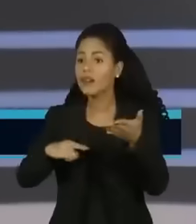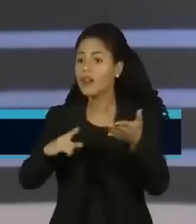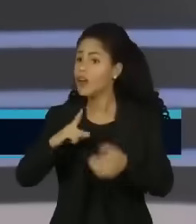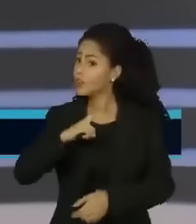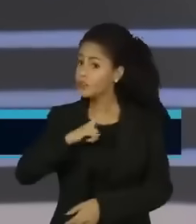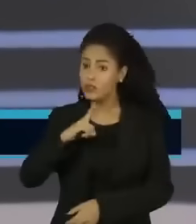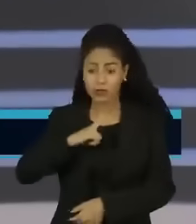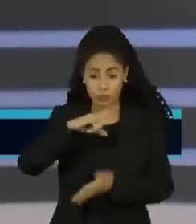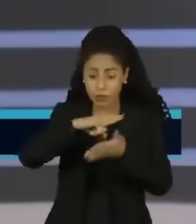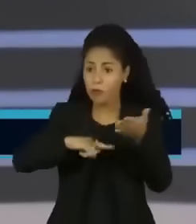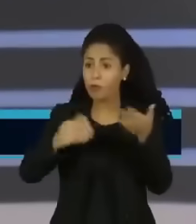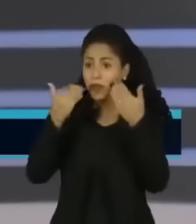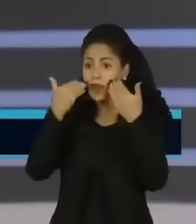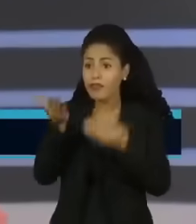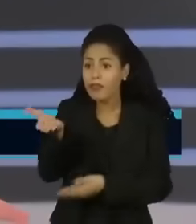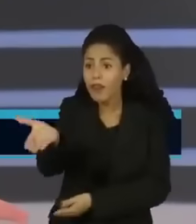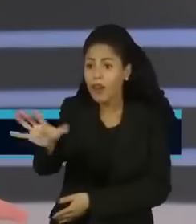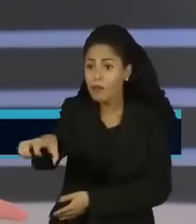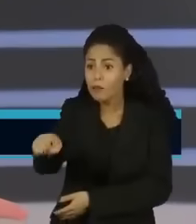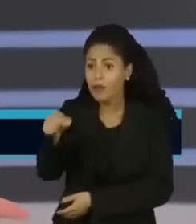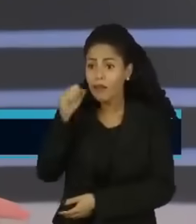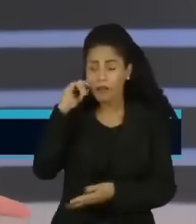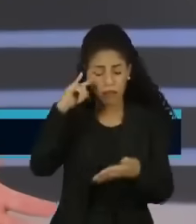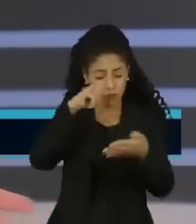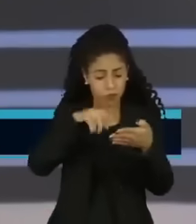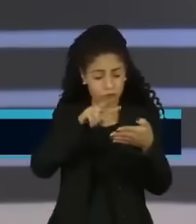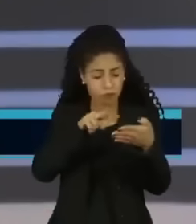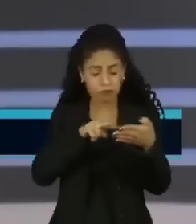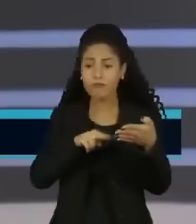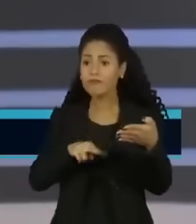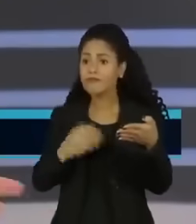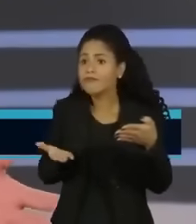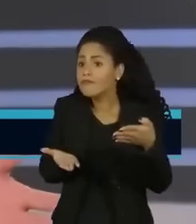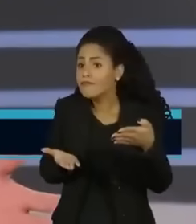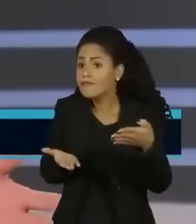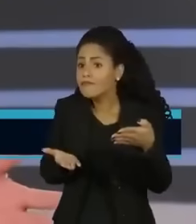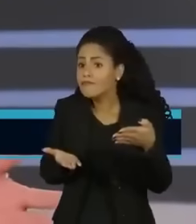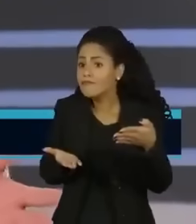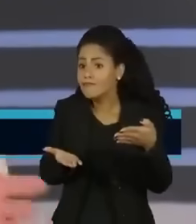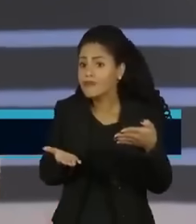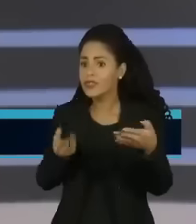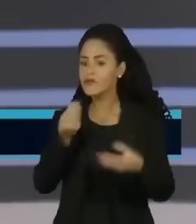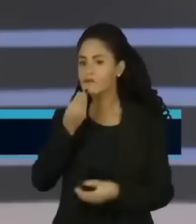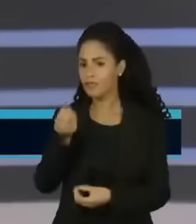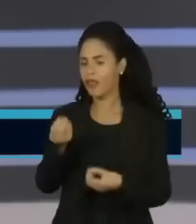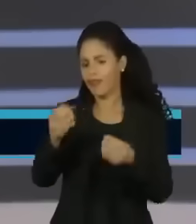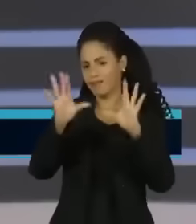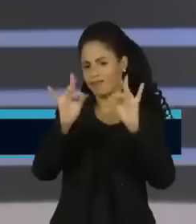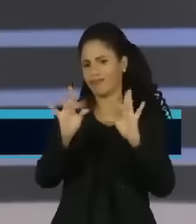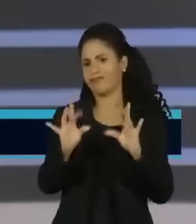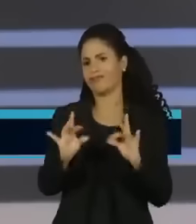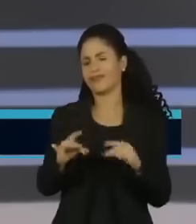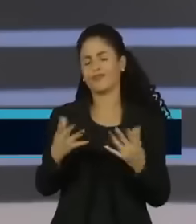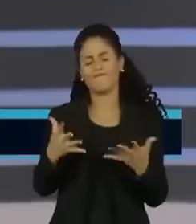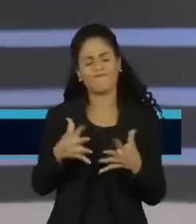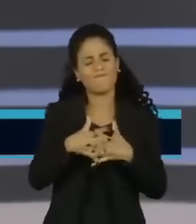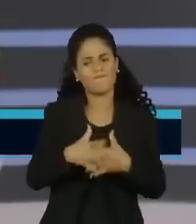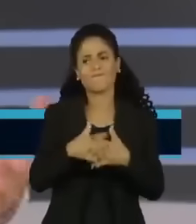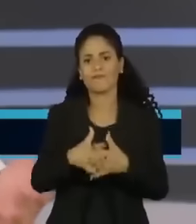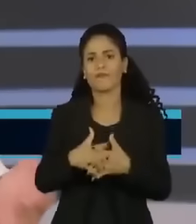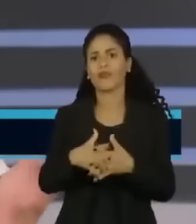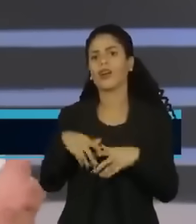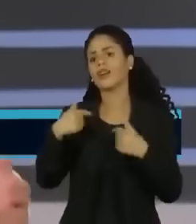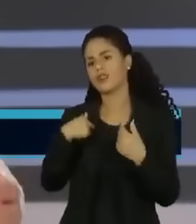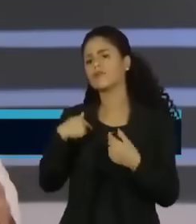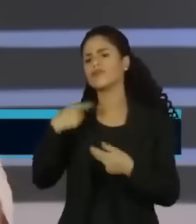rascunho, com um aviso à nação que seria decretado um estado de sítio após isso. É complexo, a gente poderia ficar falando um